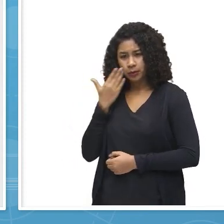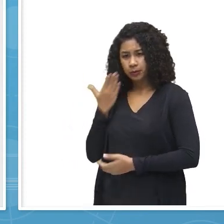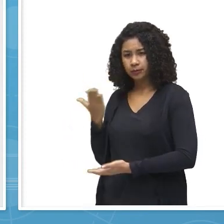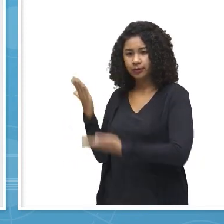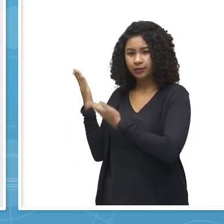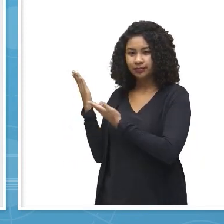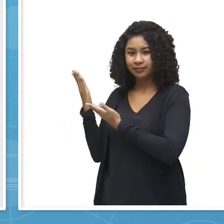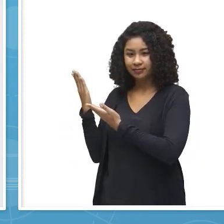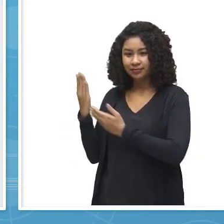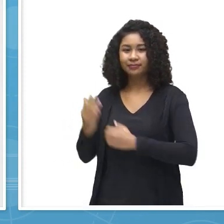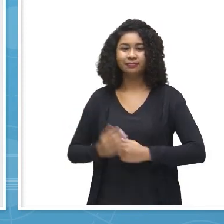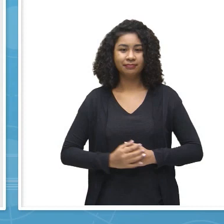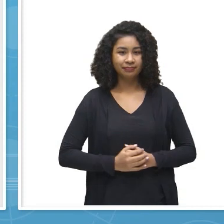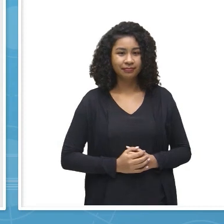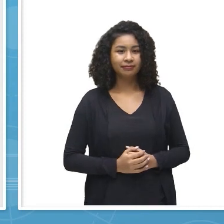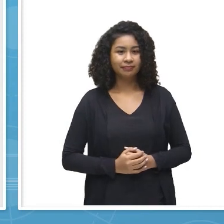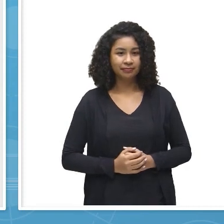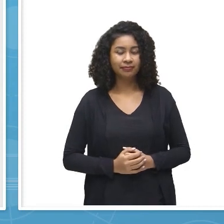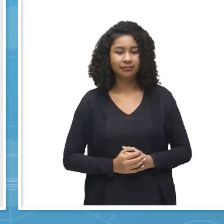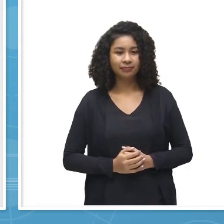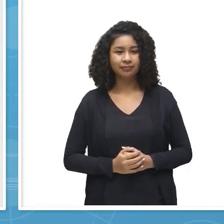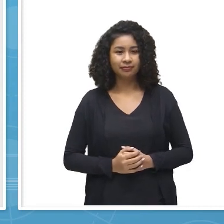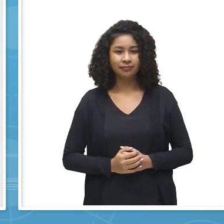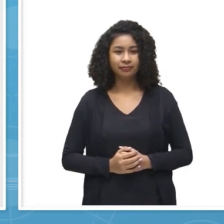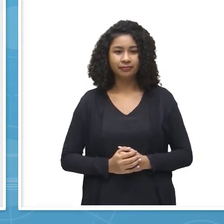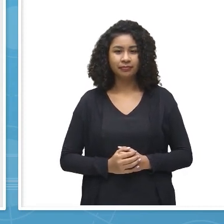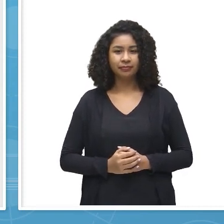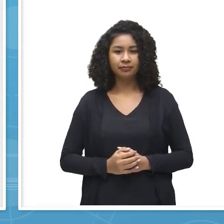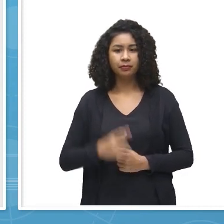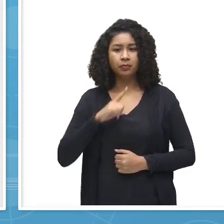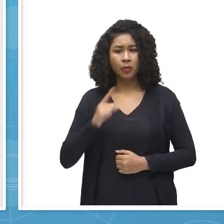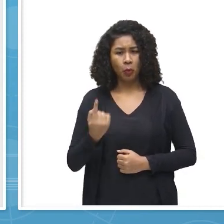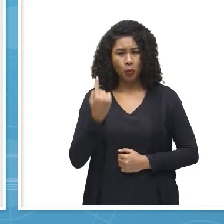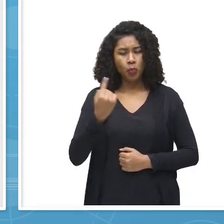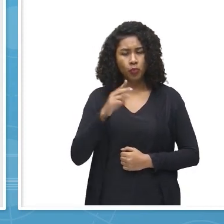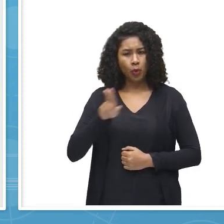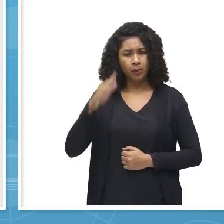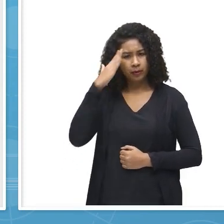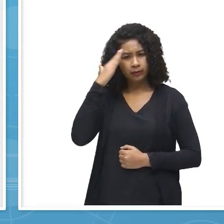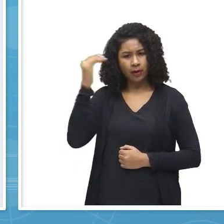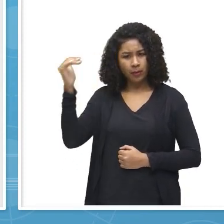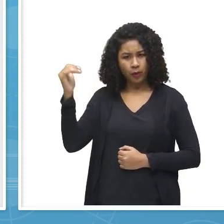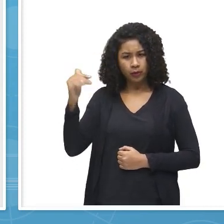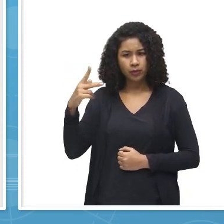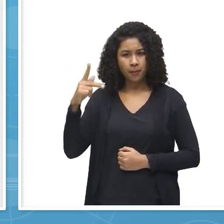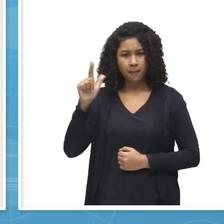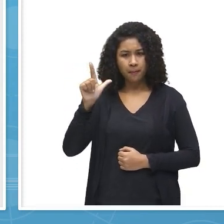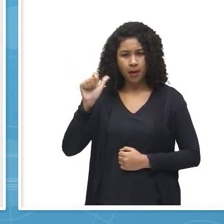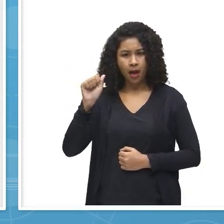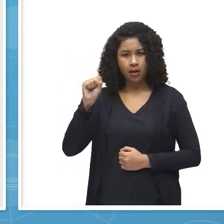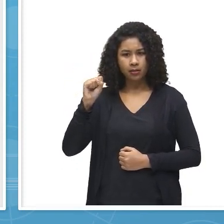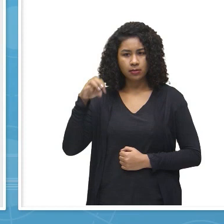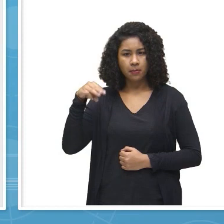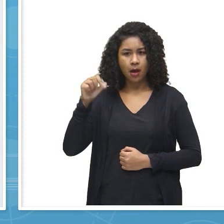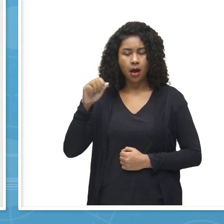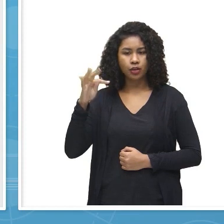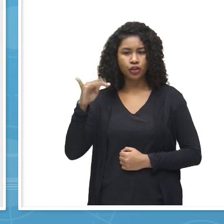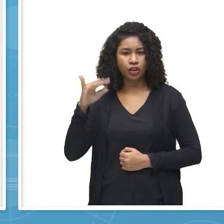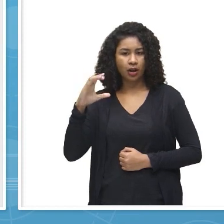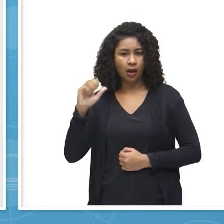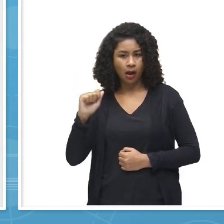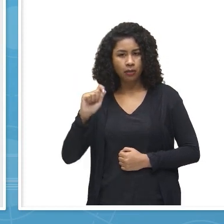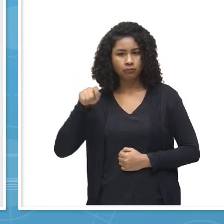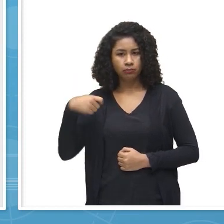ou plasmalena, mas é mais conhecida como membrana plasmática, é a estrutura que vai delimitar todas as células